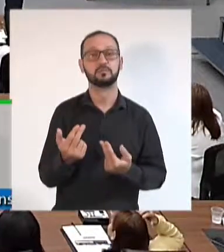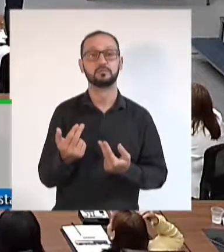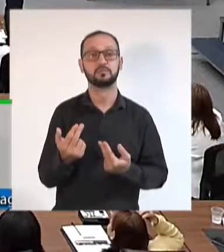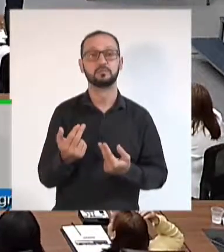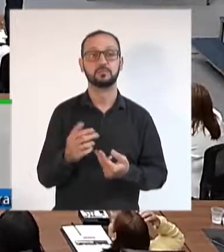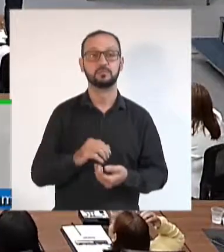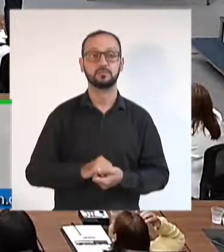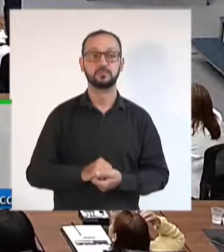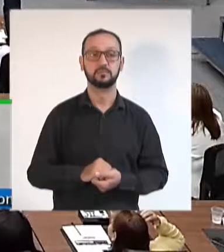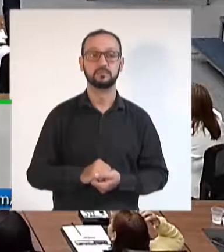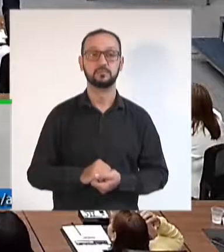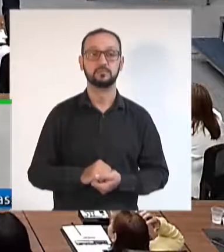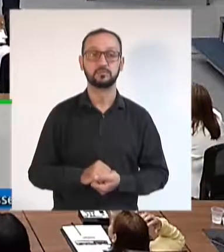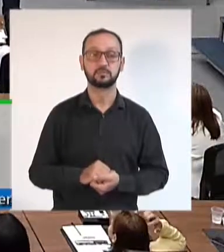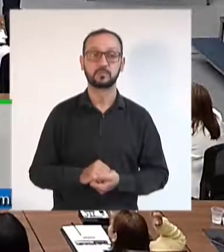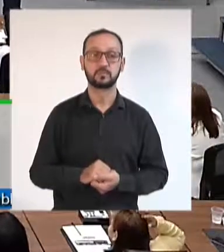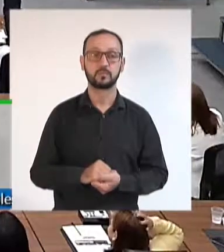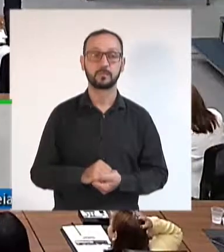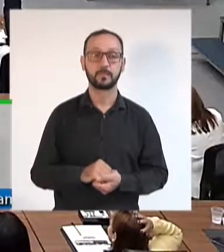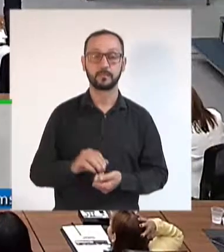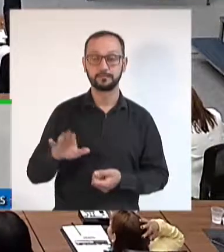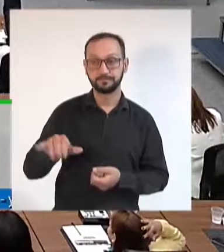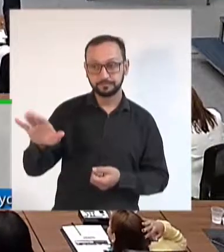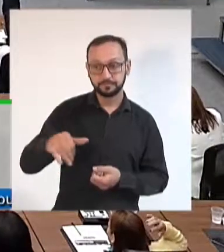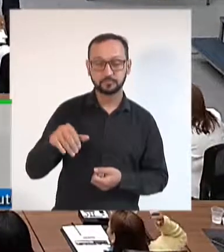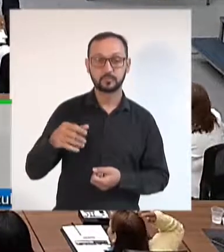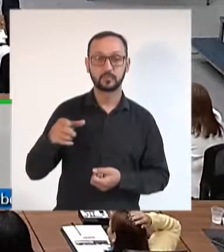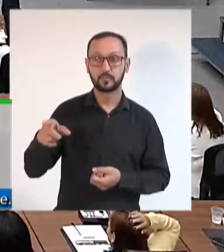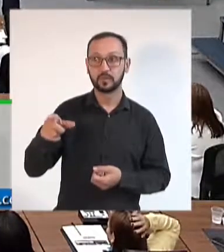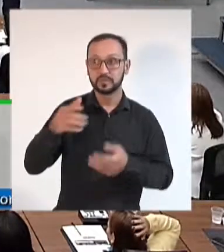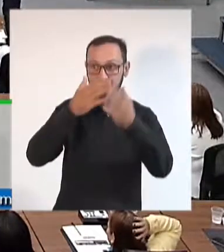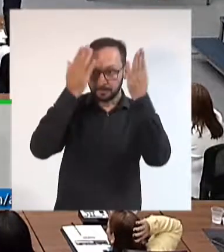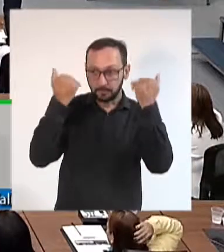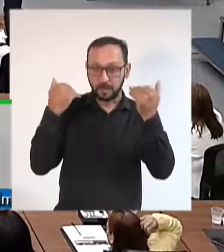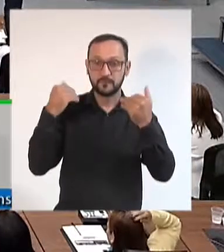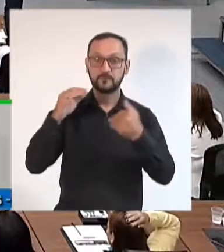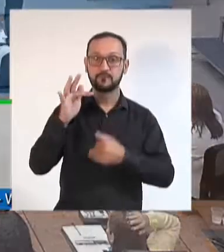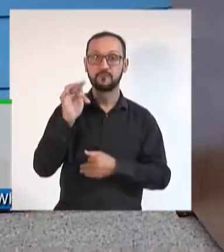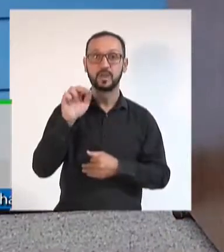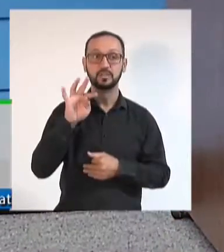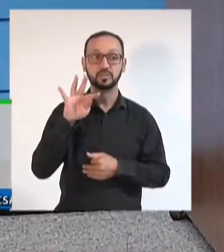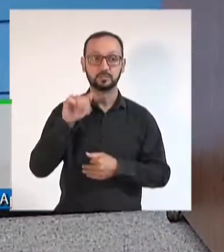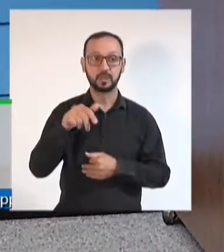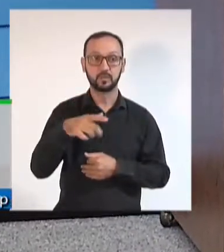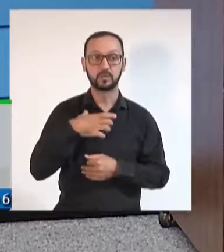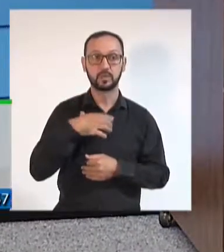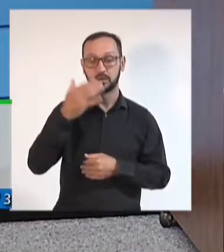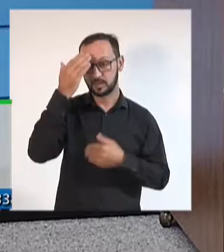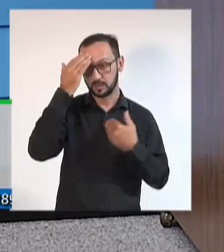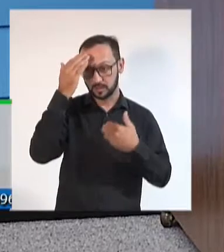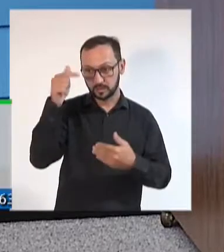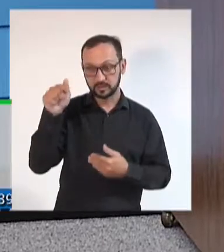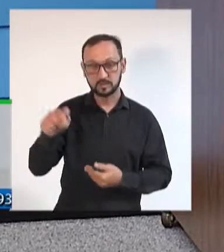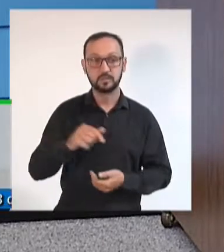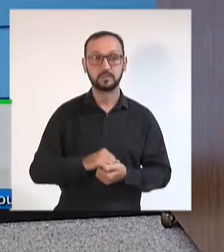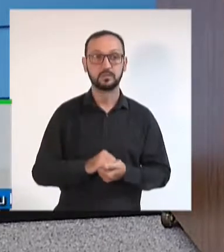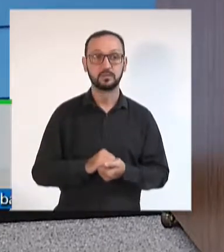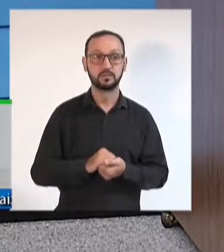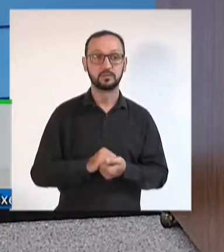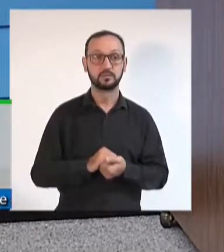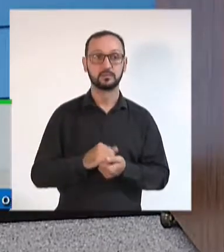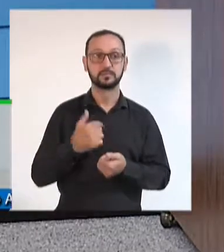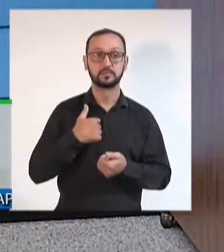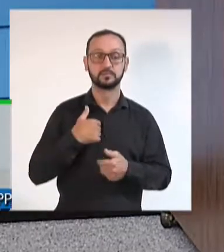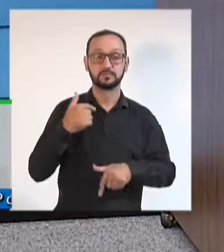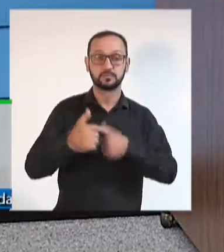irmã Fátima. Falávamos, irmã Fátima, a senhora é conselheira municipal, inclusive quero agradecê-la pessoalmente, né? Confiou no